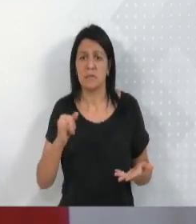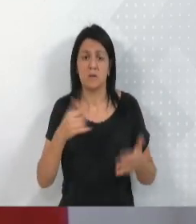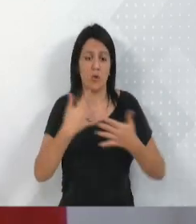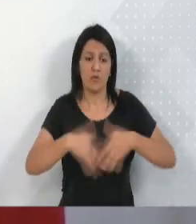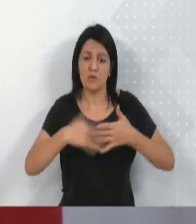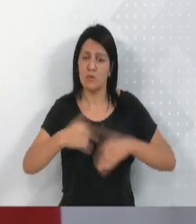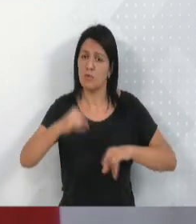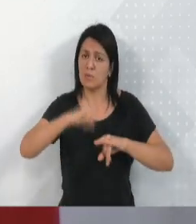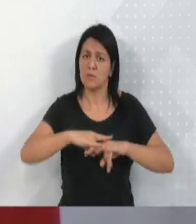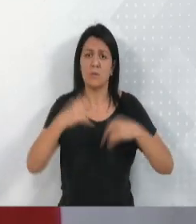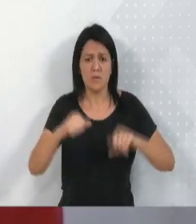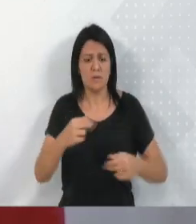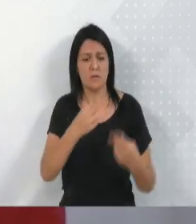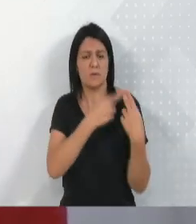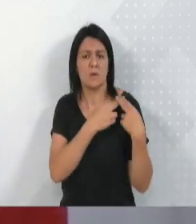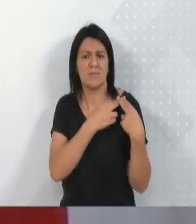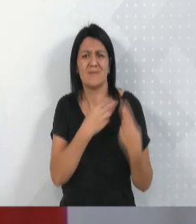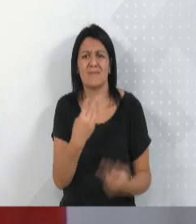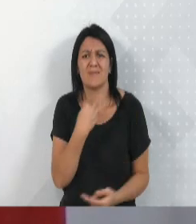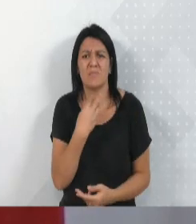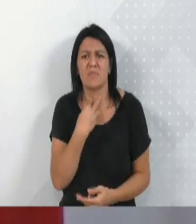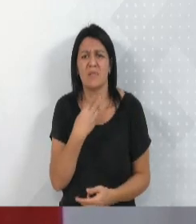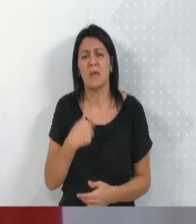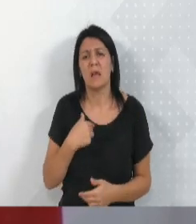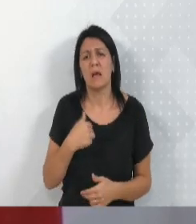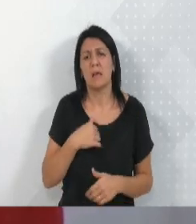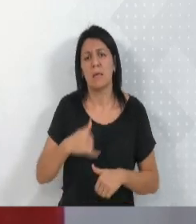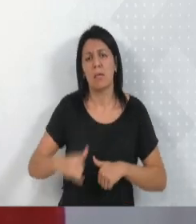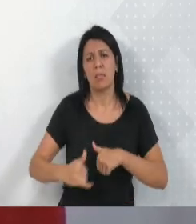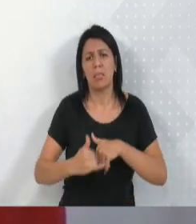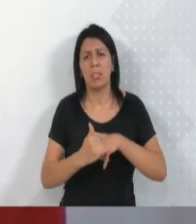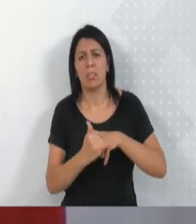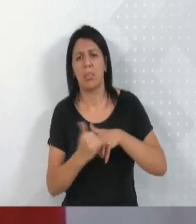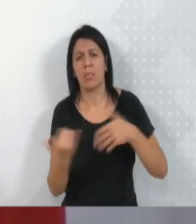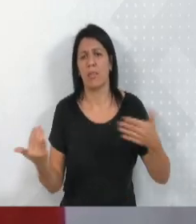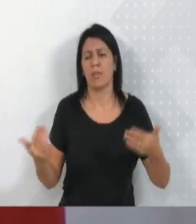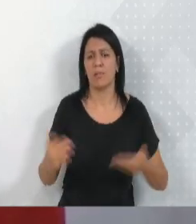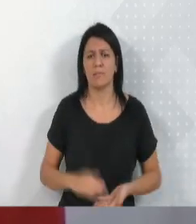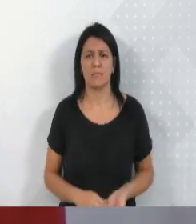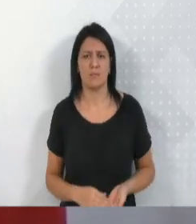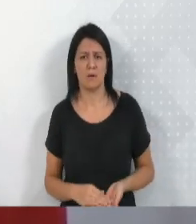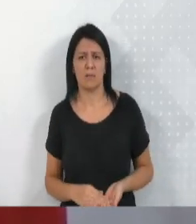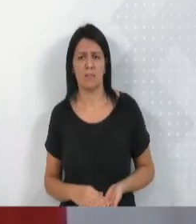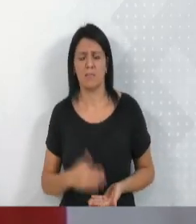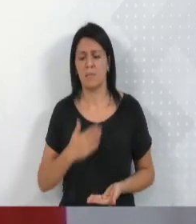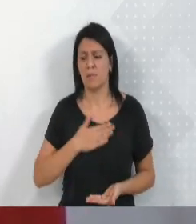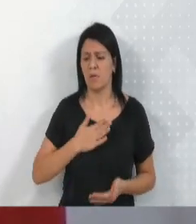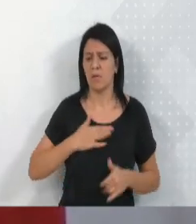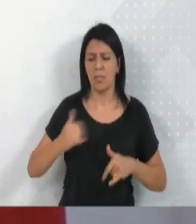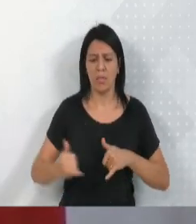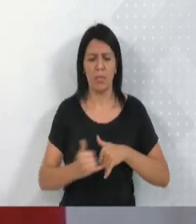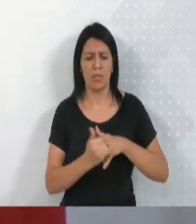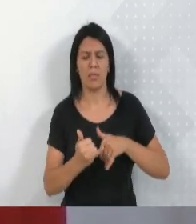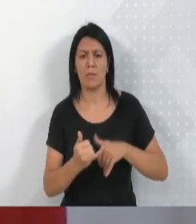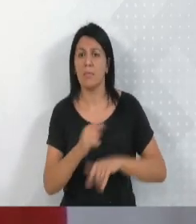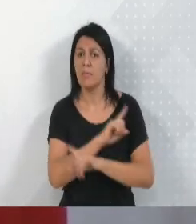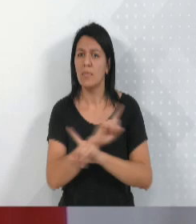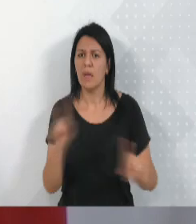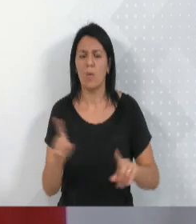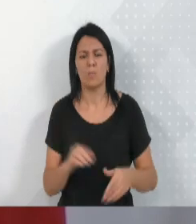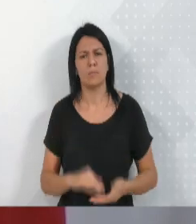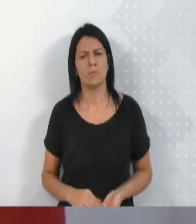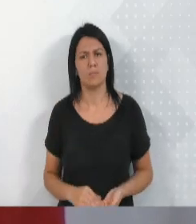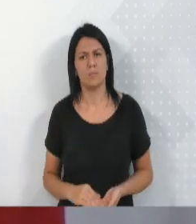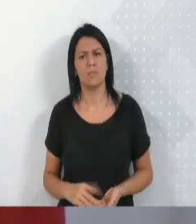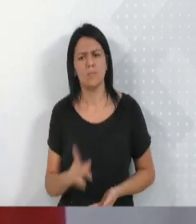decisões. Chega de se fazer de vítima. A gente não pode achar que todo mundo é vítima o tempo inteiro. Não, todo mundo é gente grande.